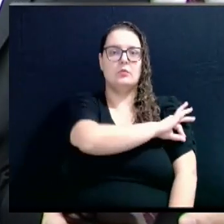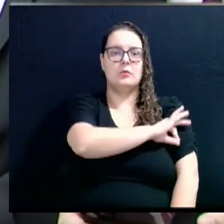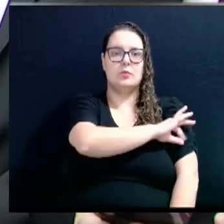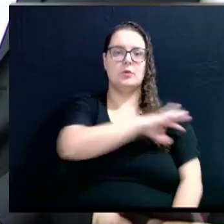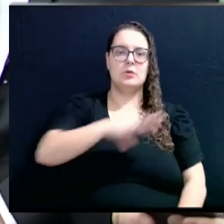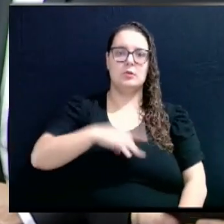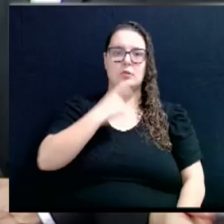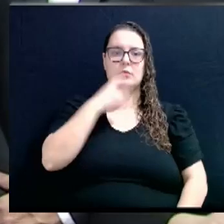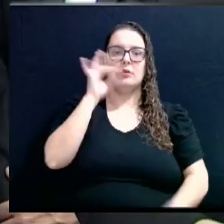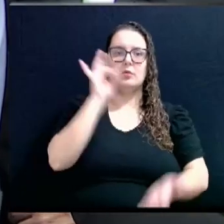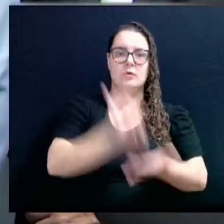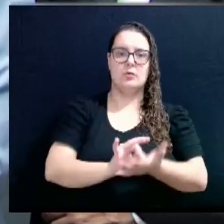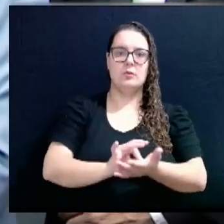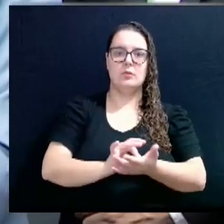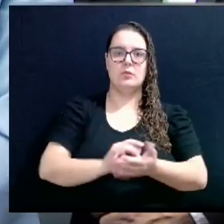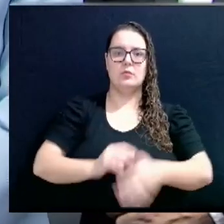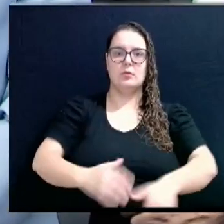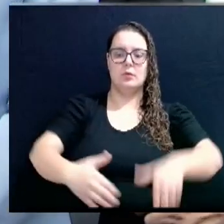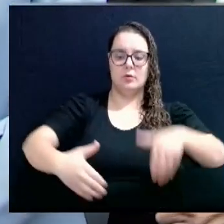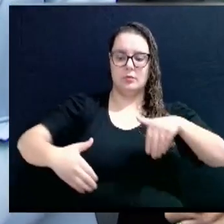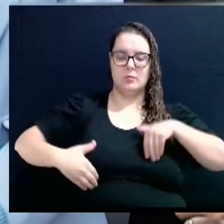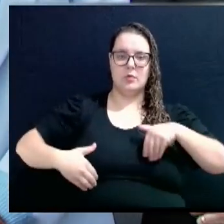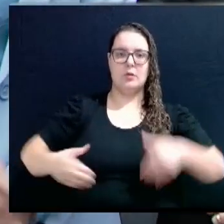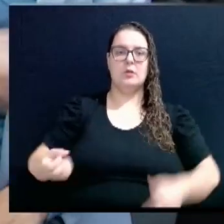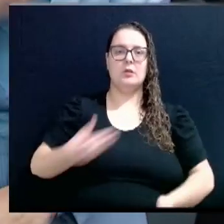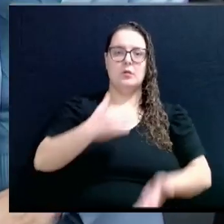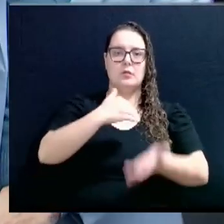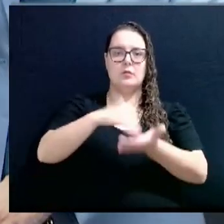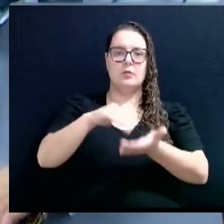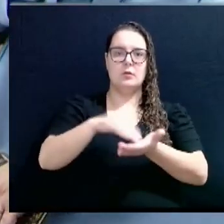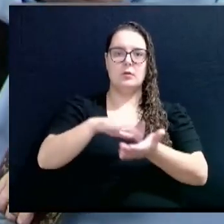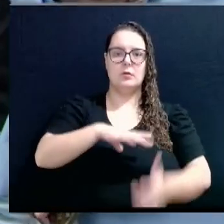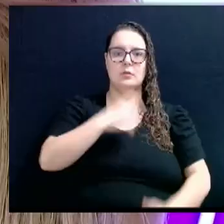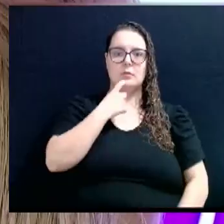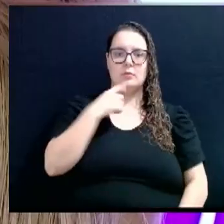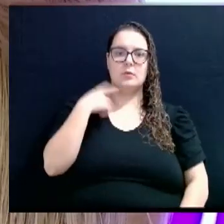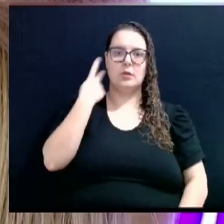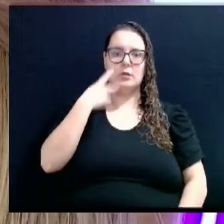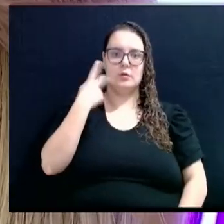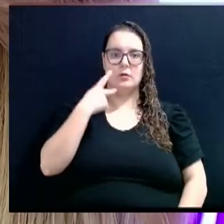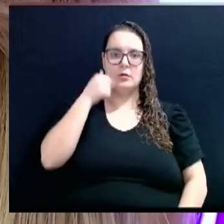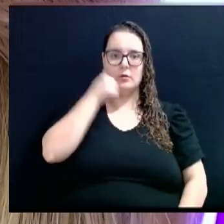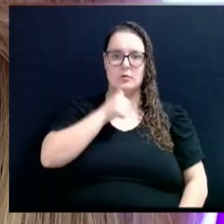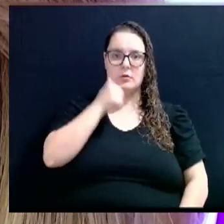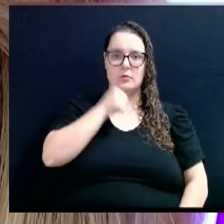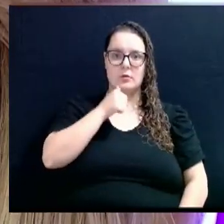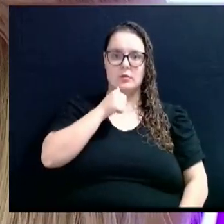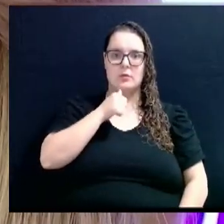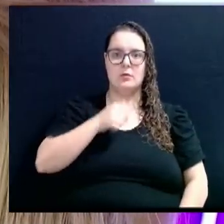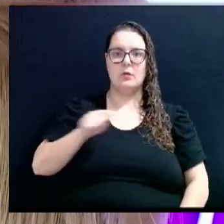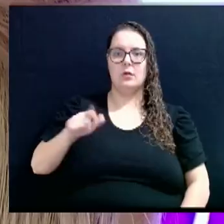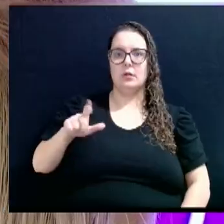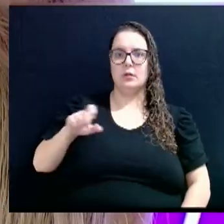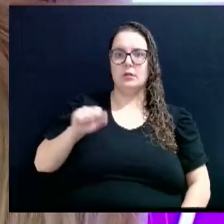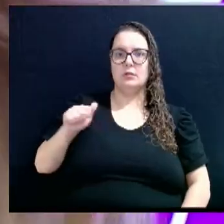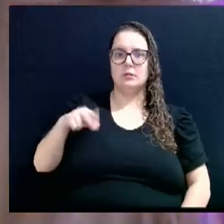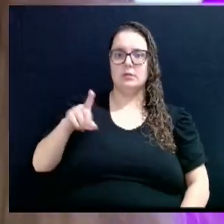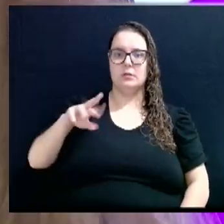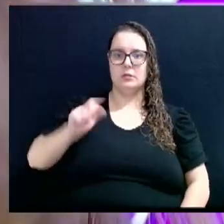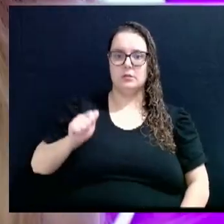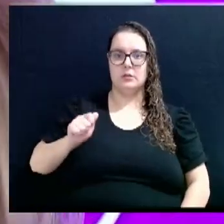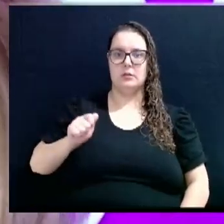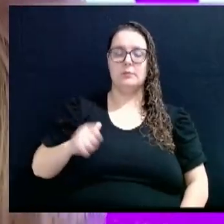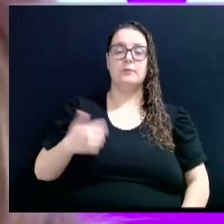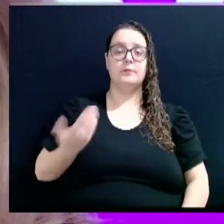a posse da nova secretária municipal de Políticas para as Mulheres, Alessandra Herman. Durante o evento,